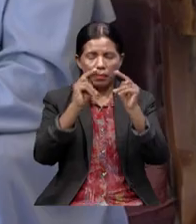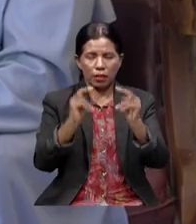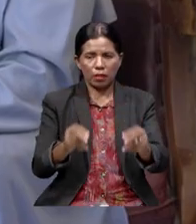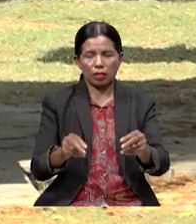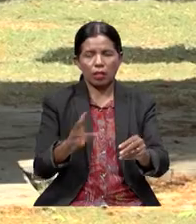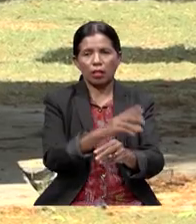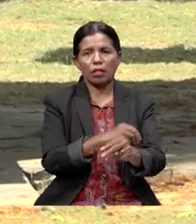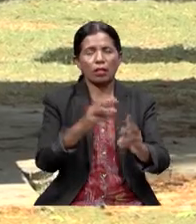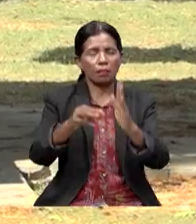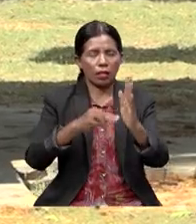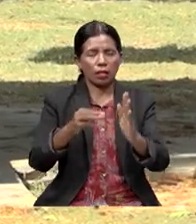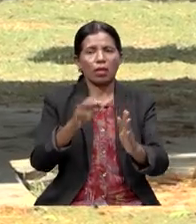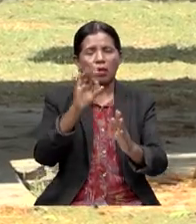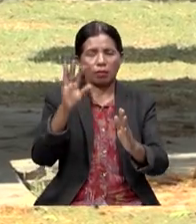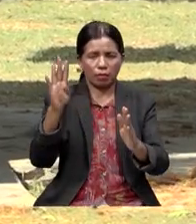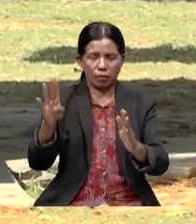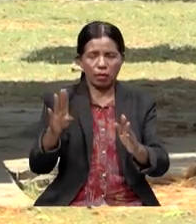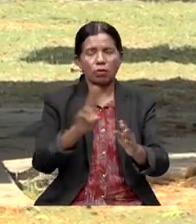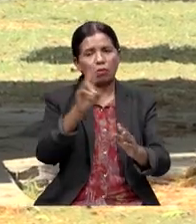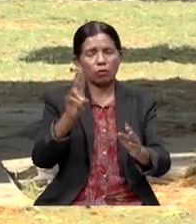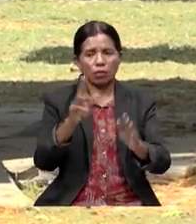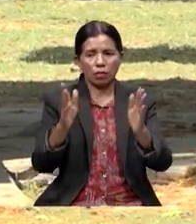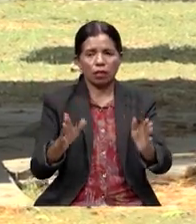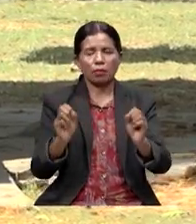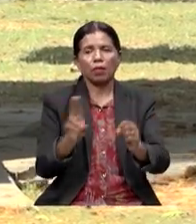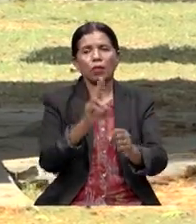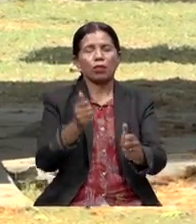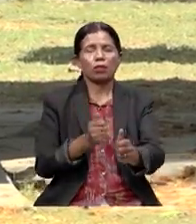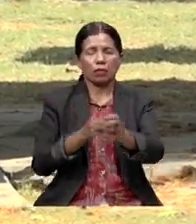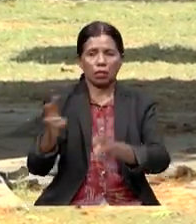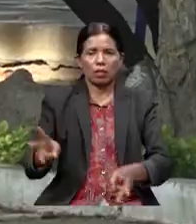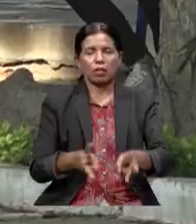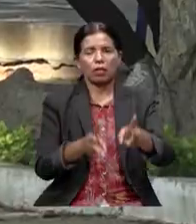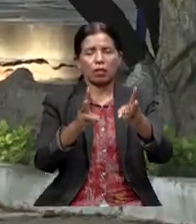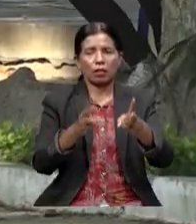regulariza mide sosial, nune utilizador sira bela usa tuir nedalan.